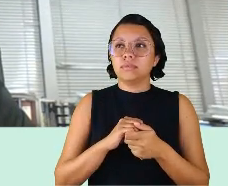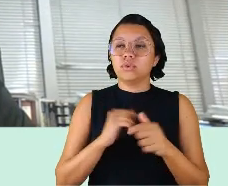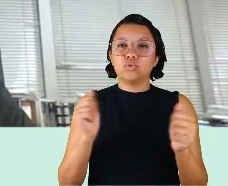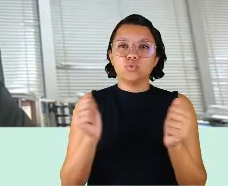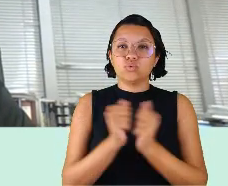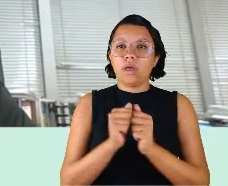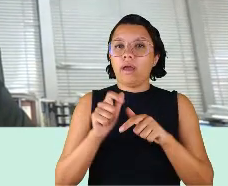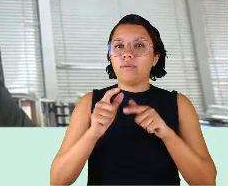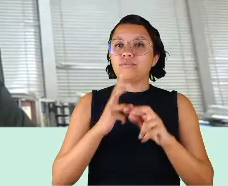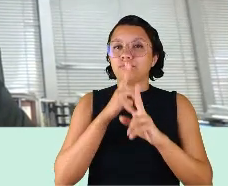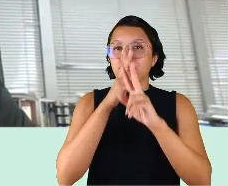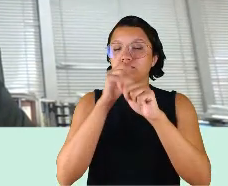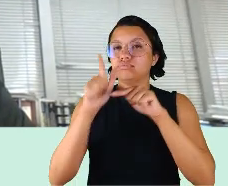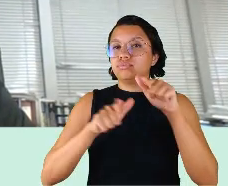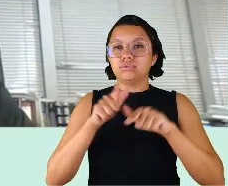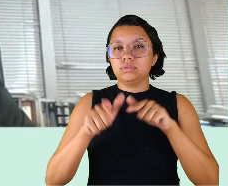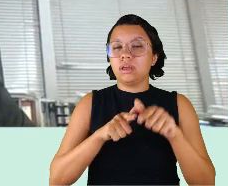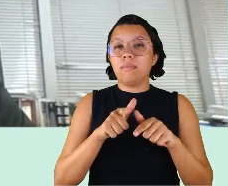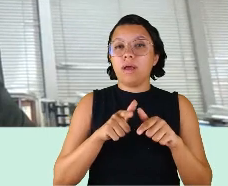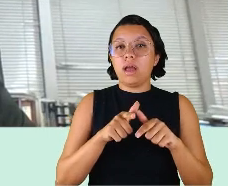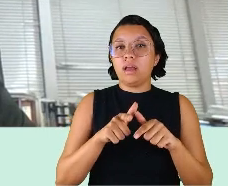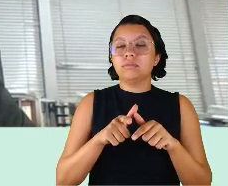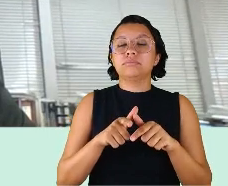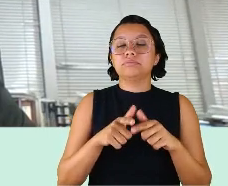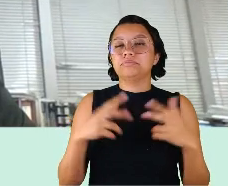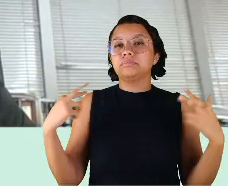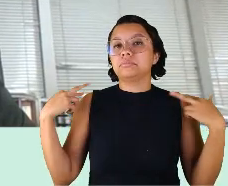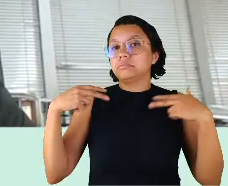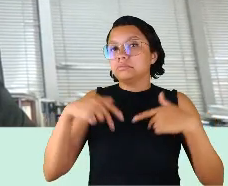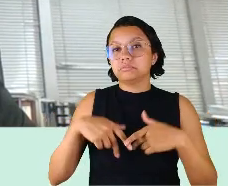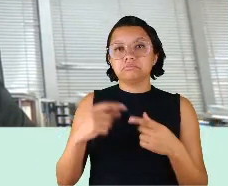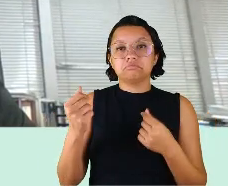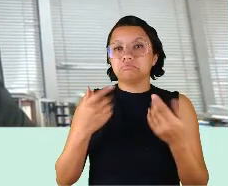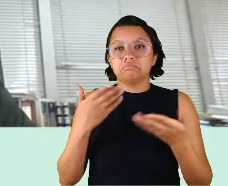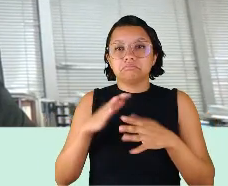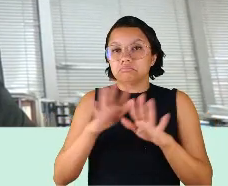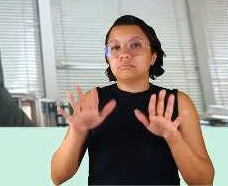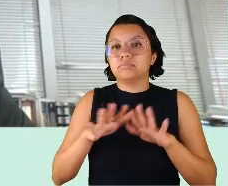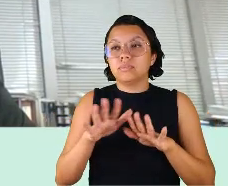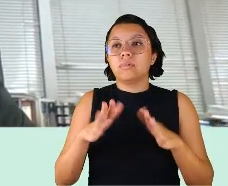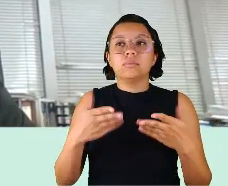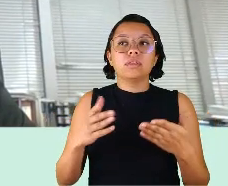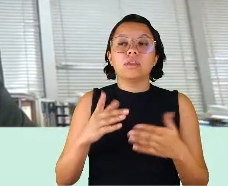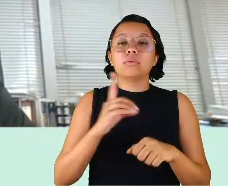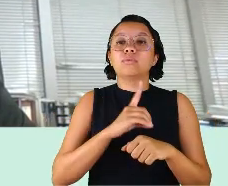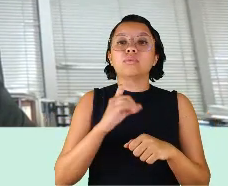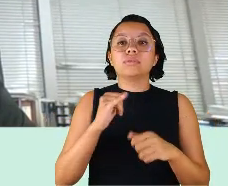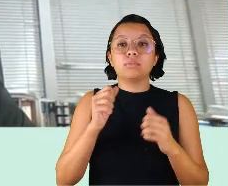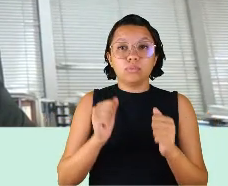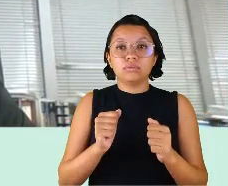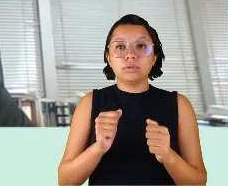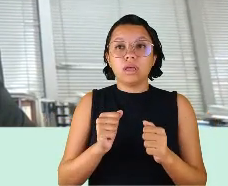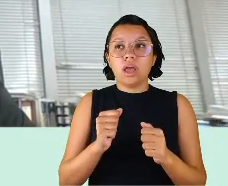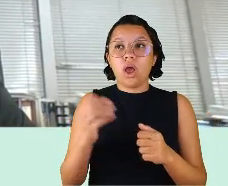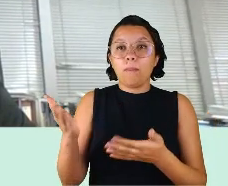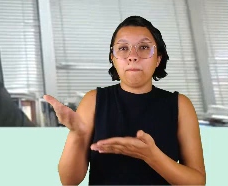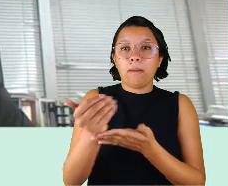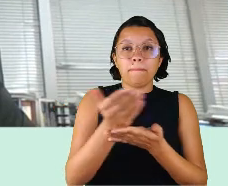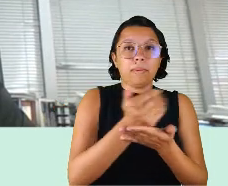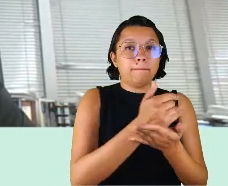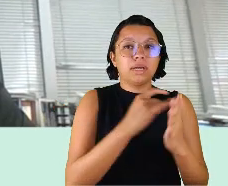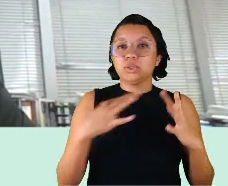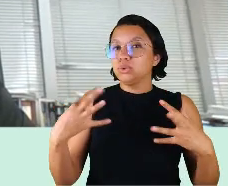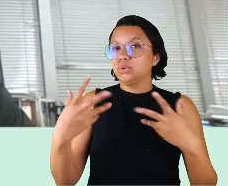de trabalho e recursos em geral. Então, doutora Marisa, se puder fazer um apanhado